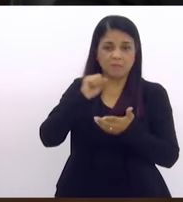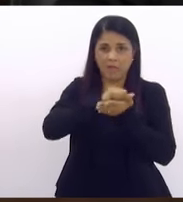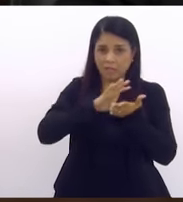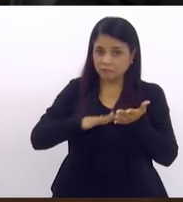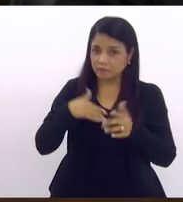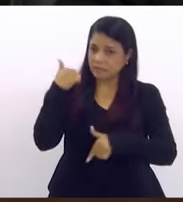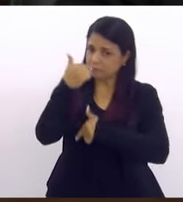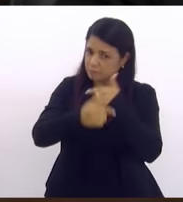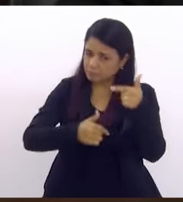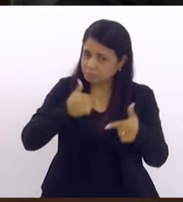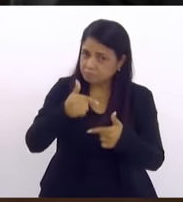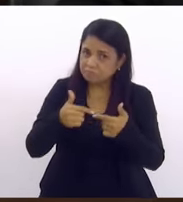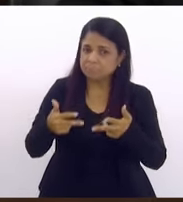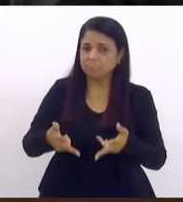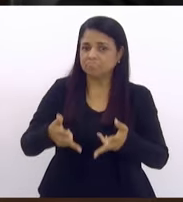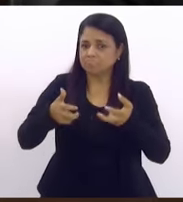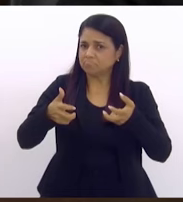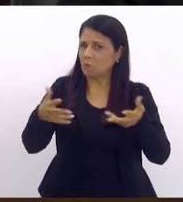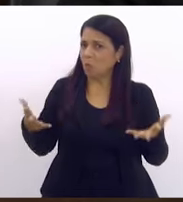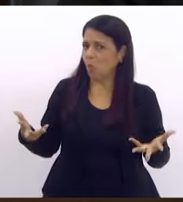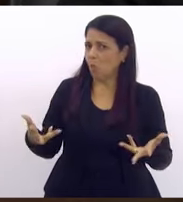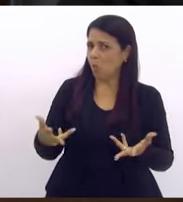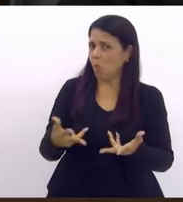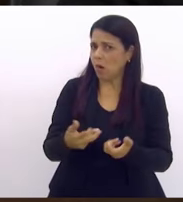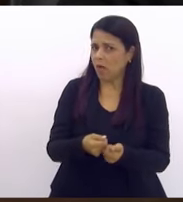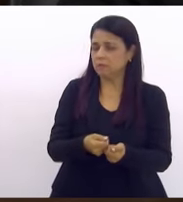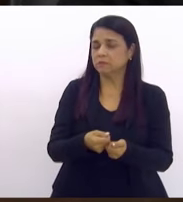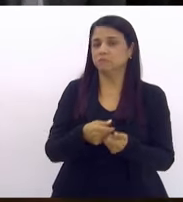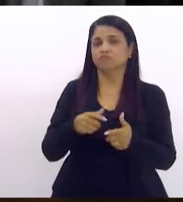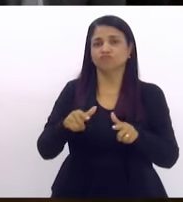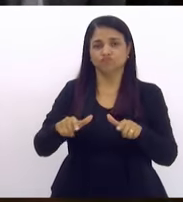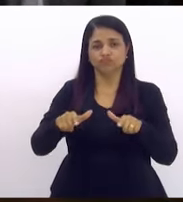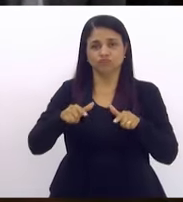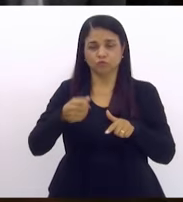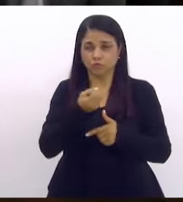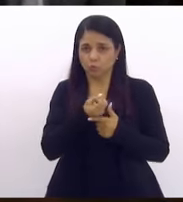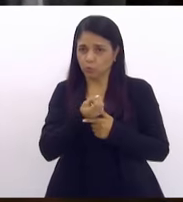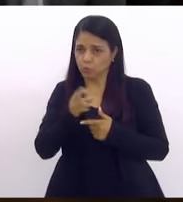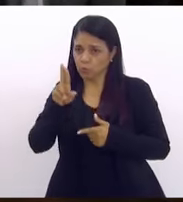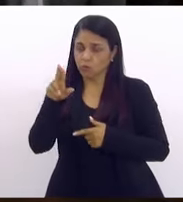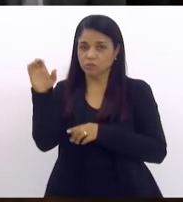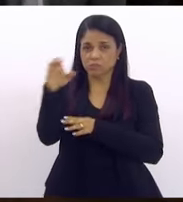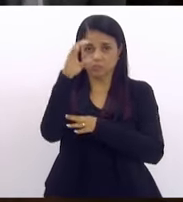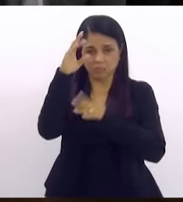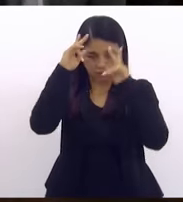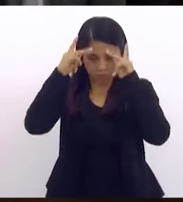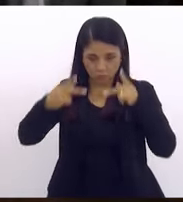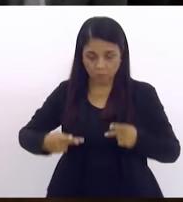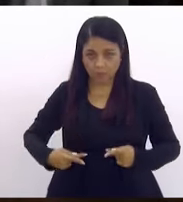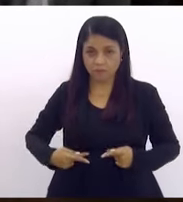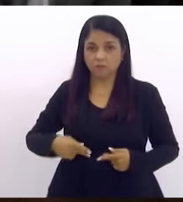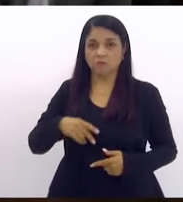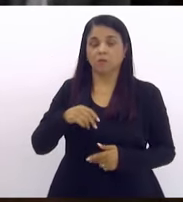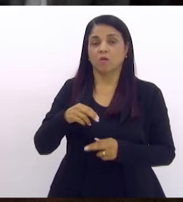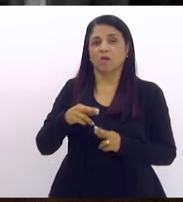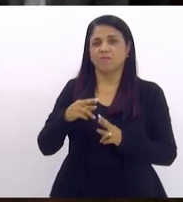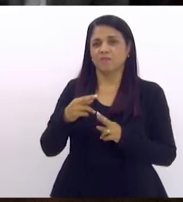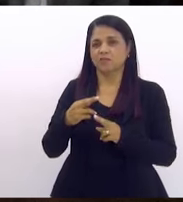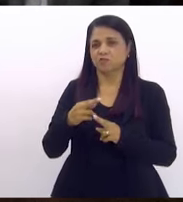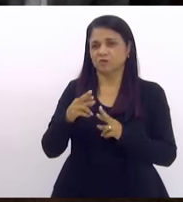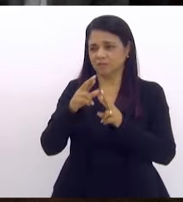intensa e de notória qualidade obteve o título de Doutor em ciências humanas pelo frj em